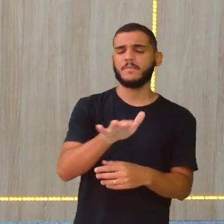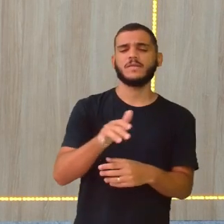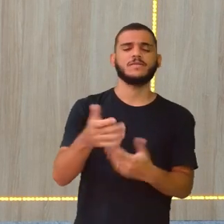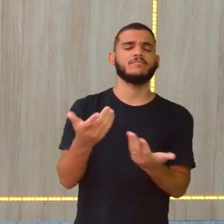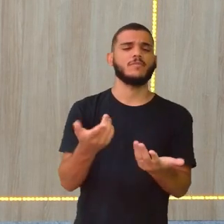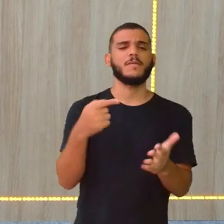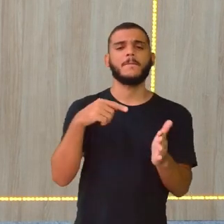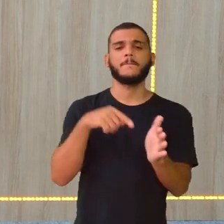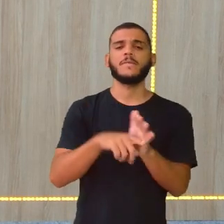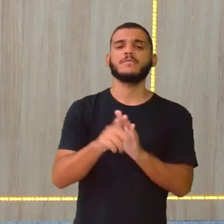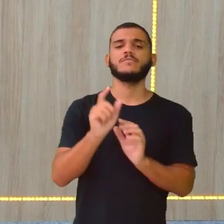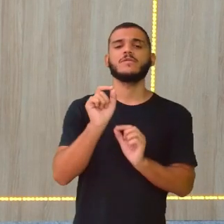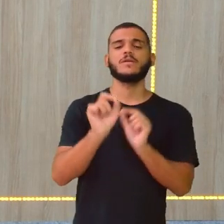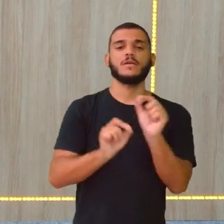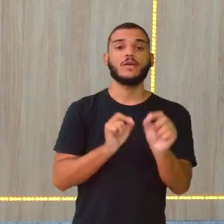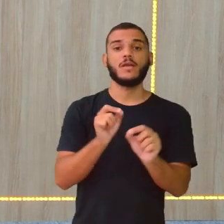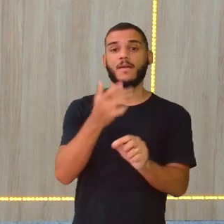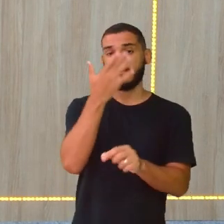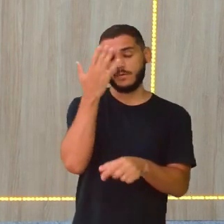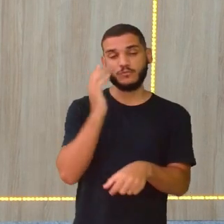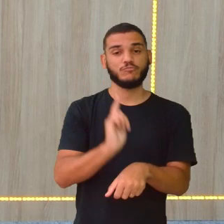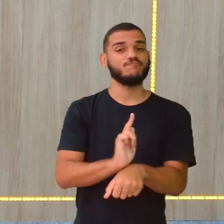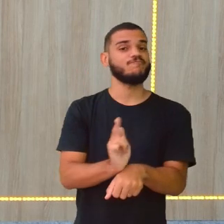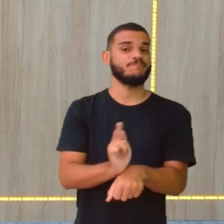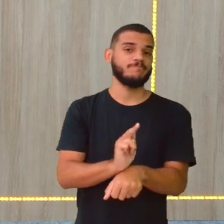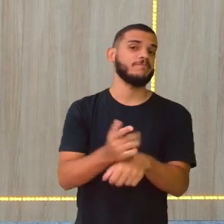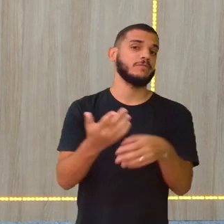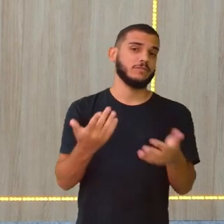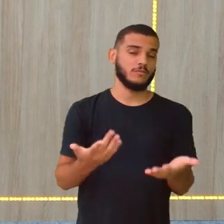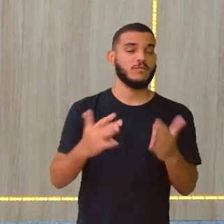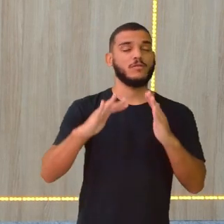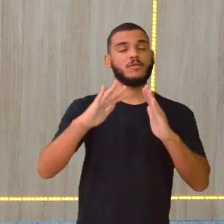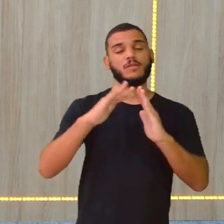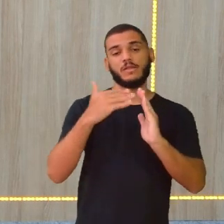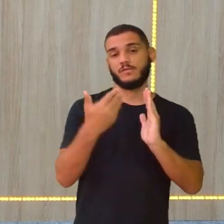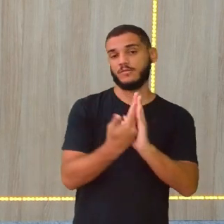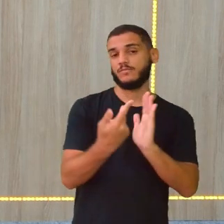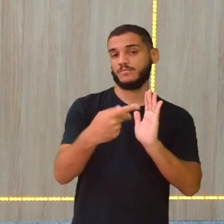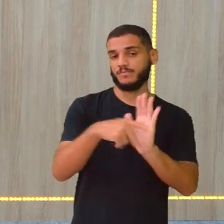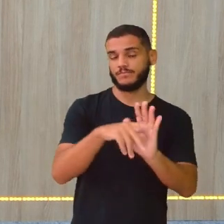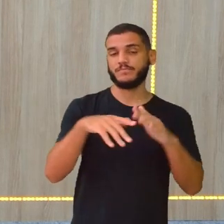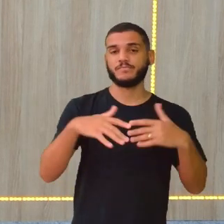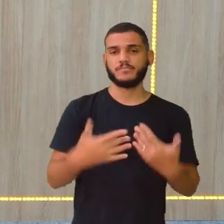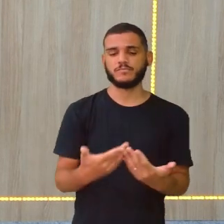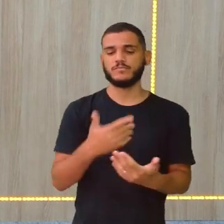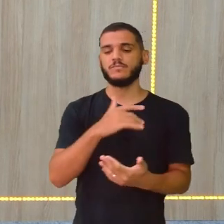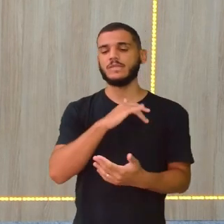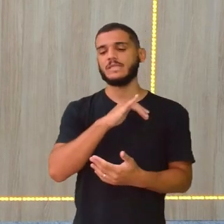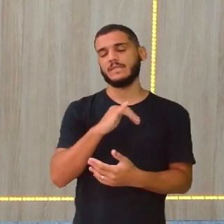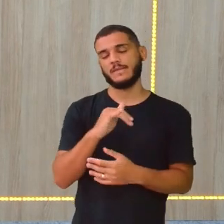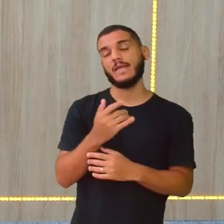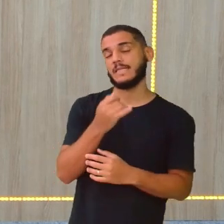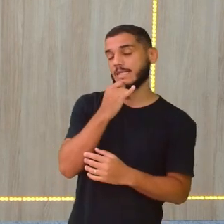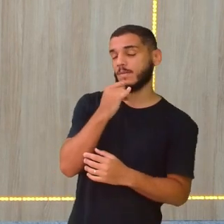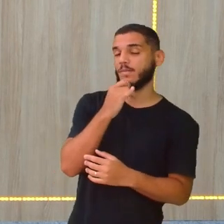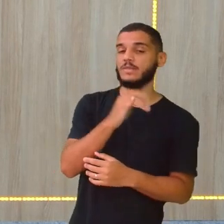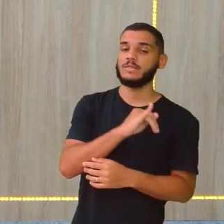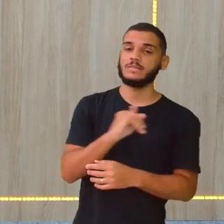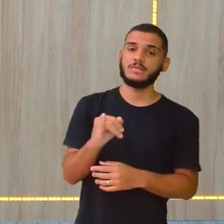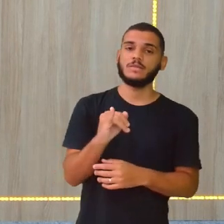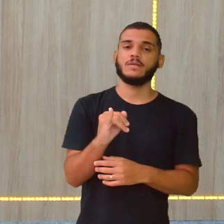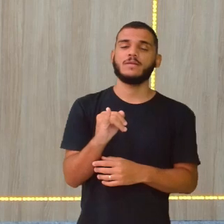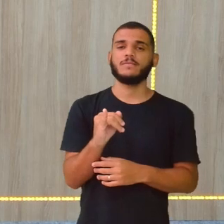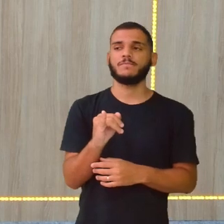eu procuro quem? O gestor, a gestora da escola, não é? Se eu chego em uma